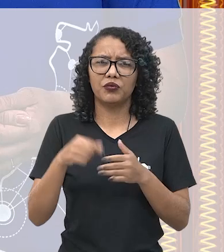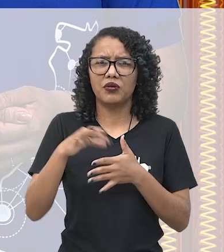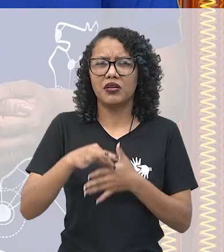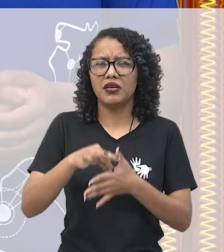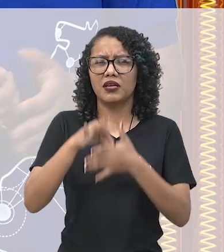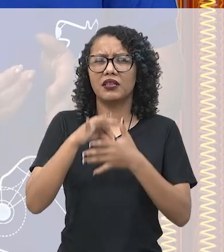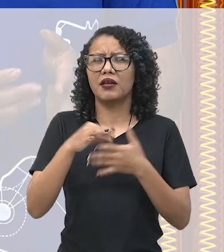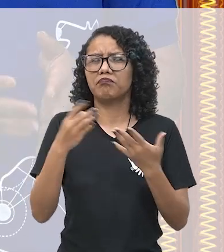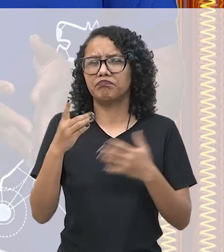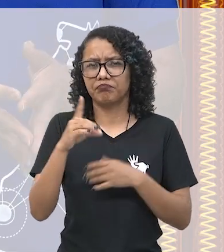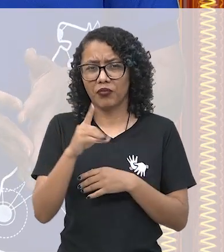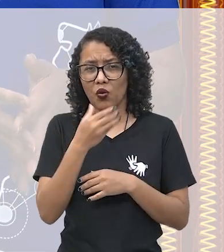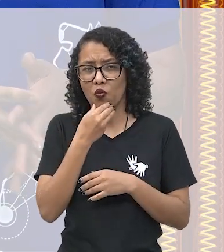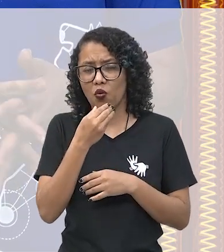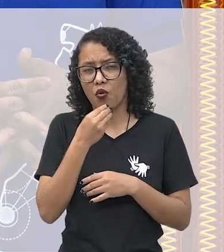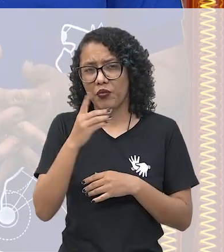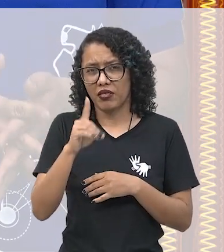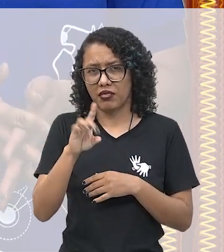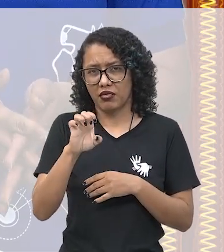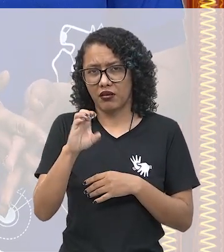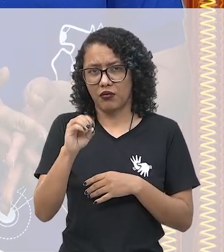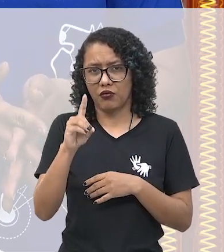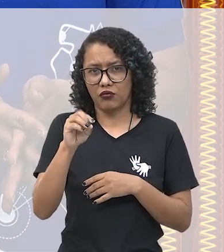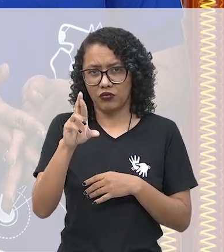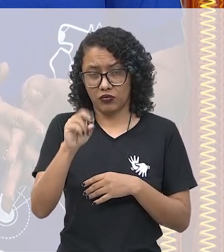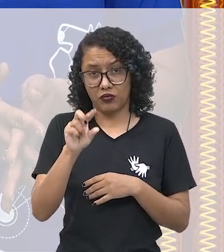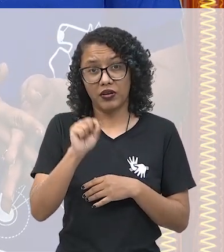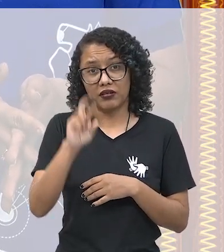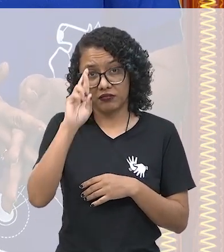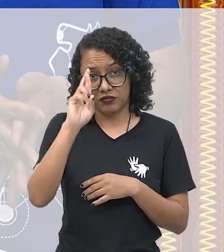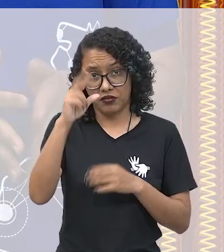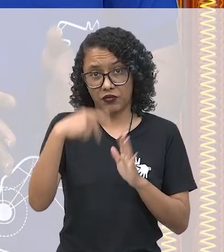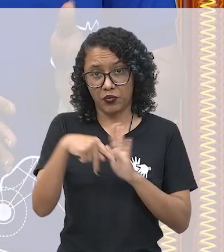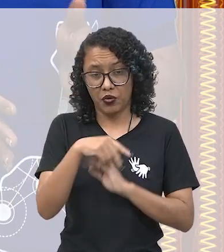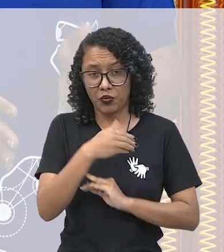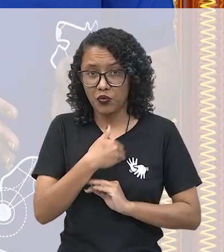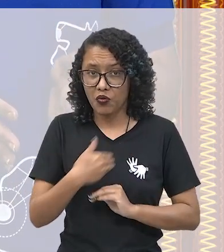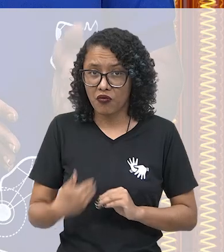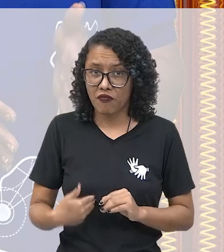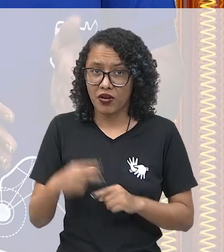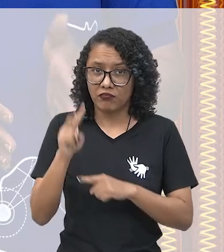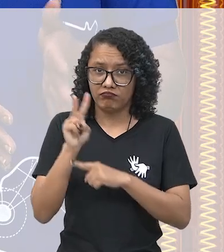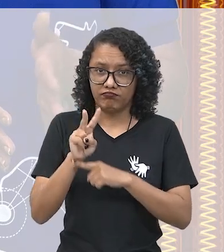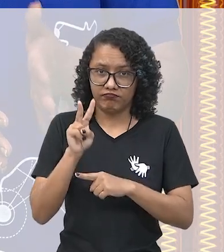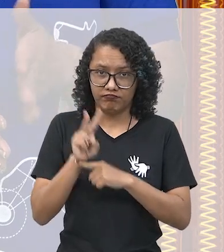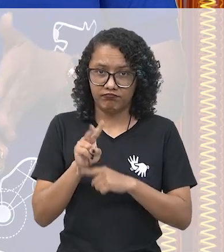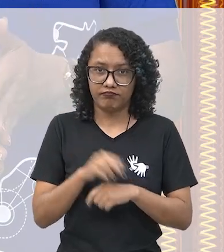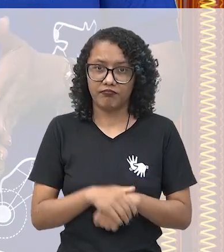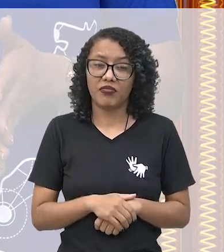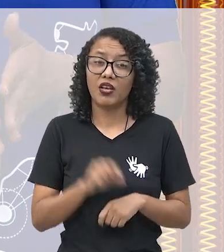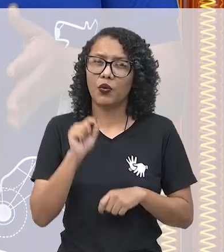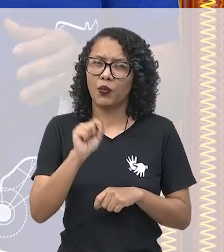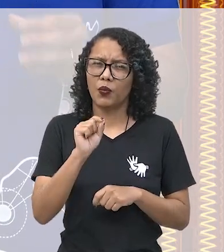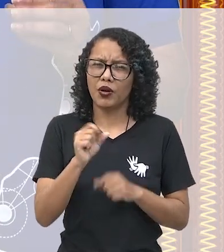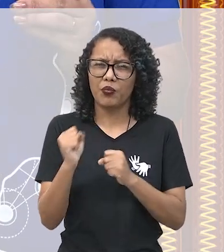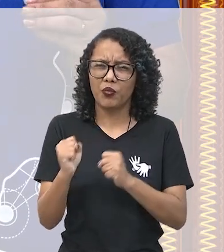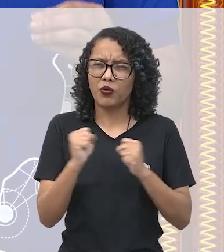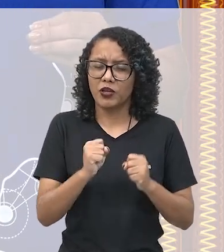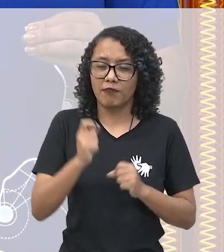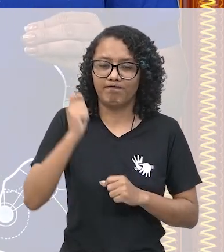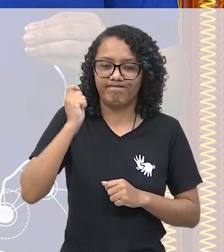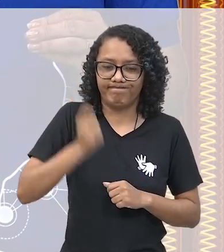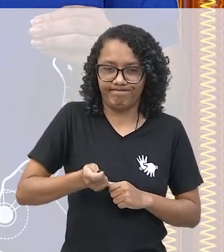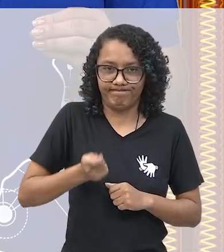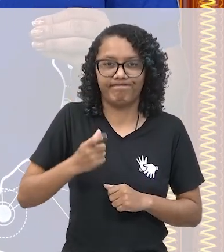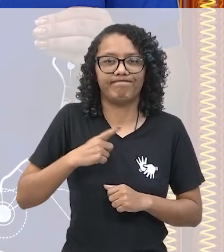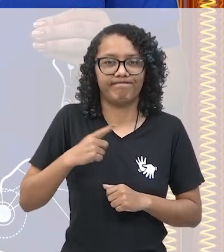Deodoro da Fonseca, que assumiu o cargo de chefe do governo provisório com poderes ditatoriais. Então, este